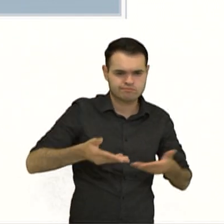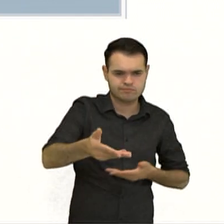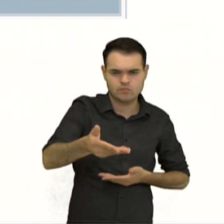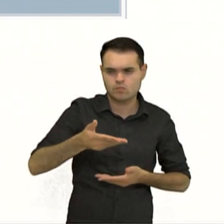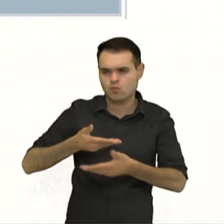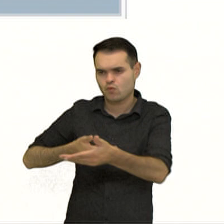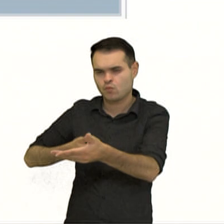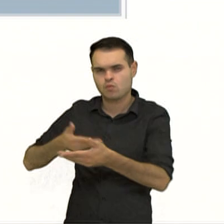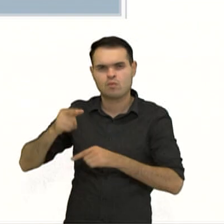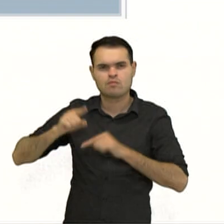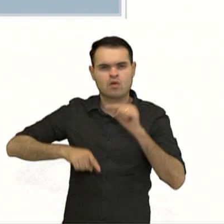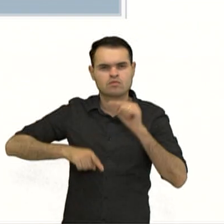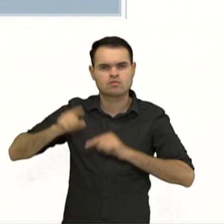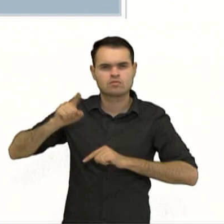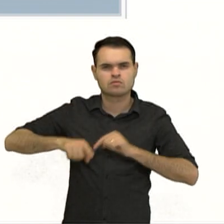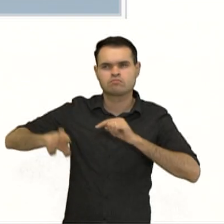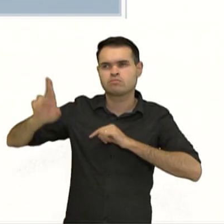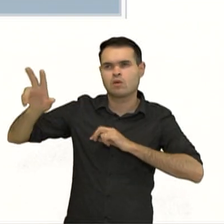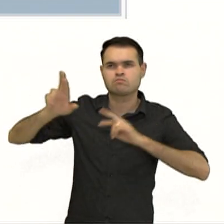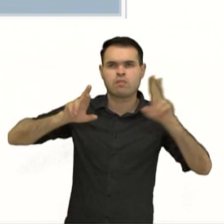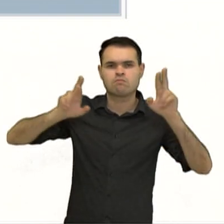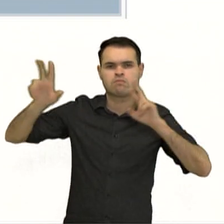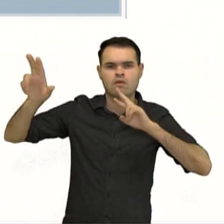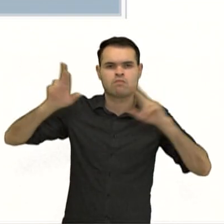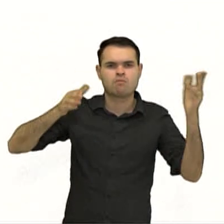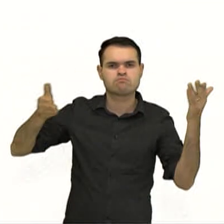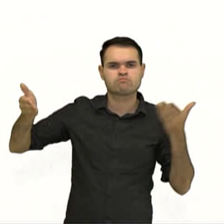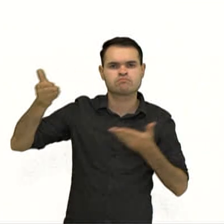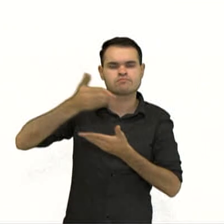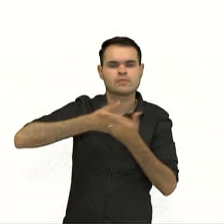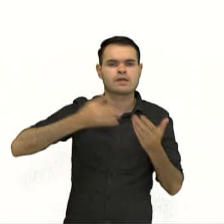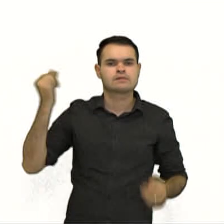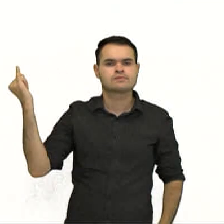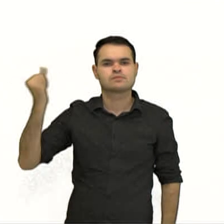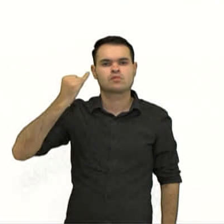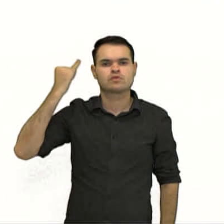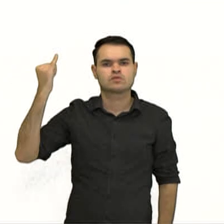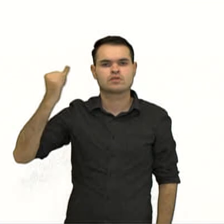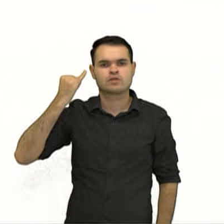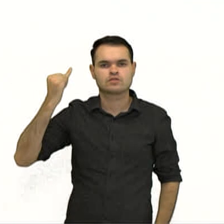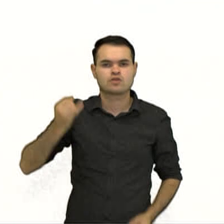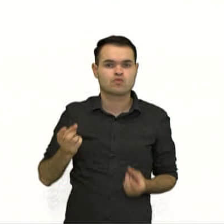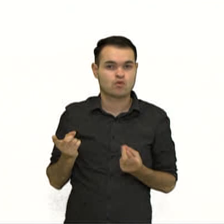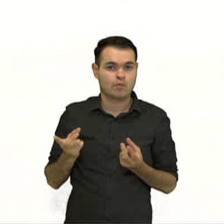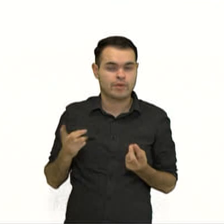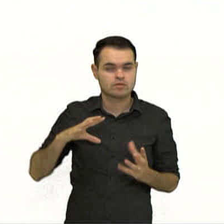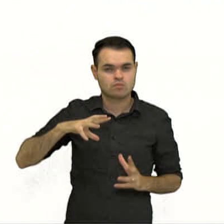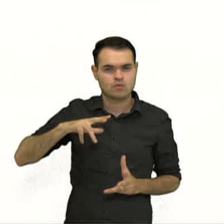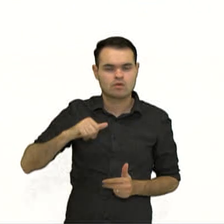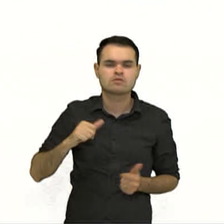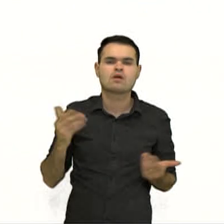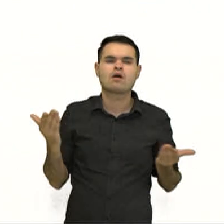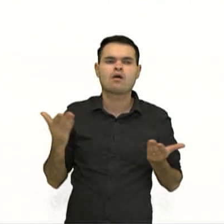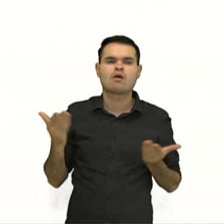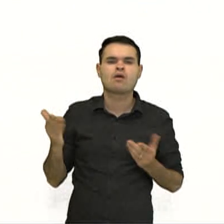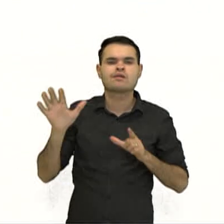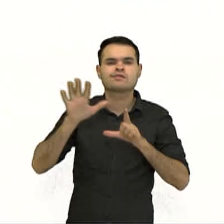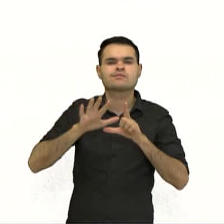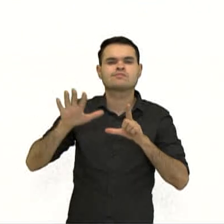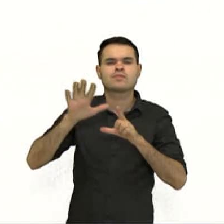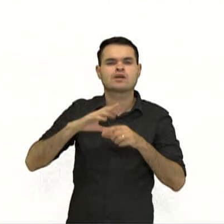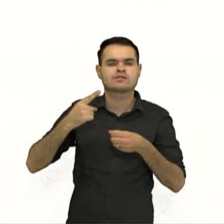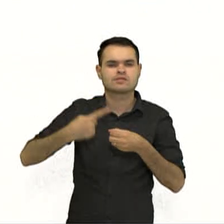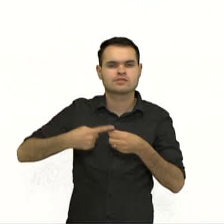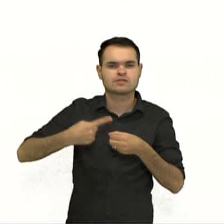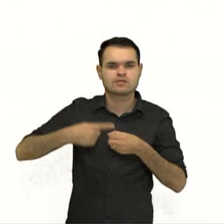produtos aí de várias regiões, a importância do comércio mundial. E aqui trago para você algumas imagens da